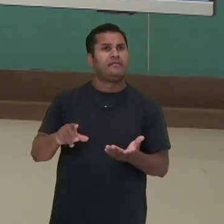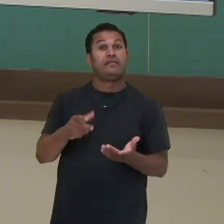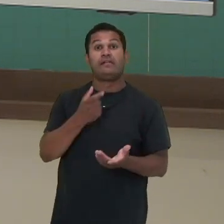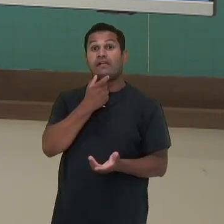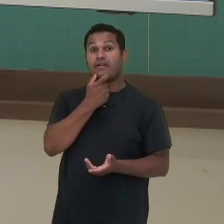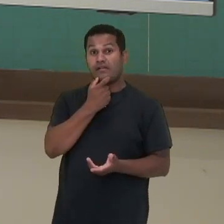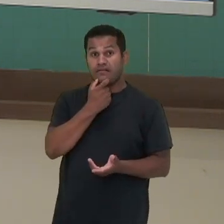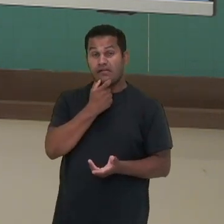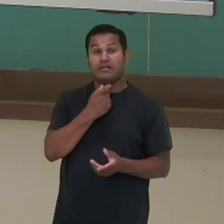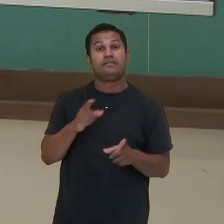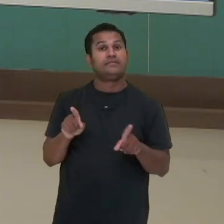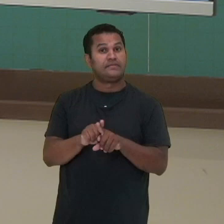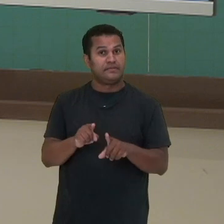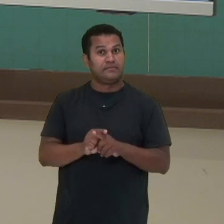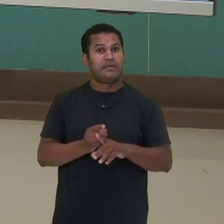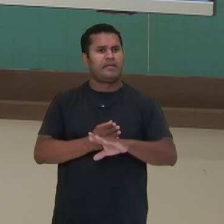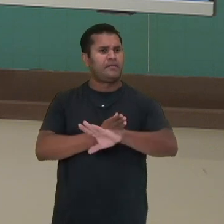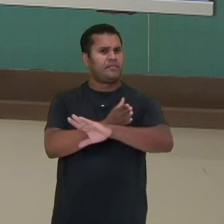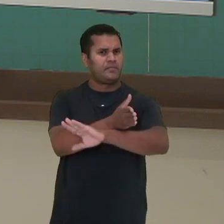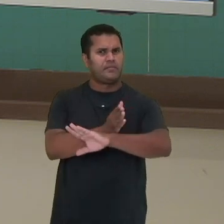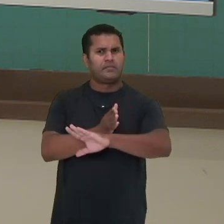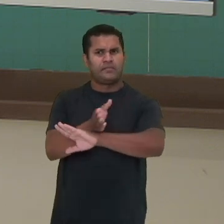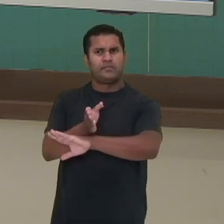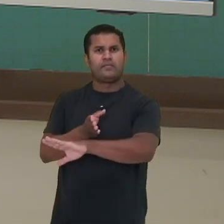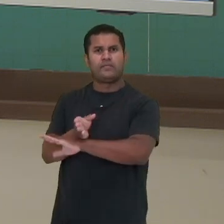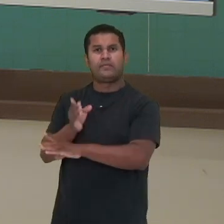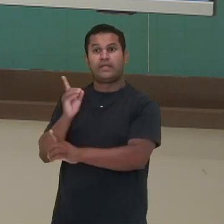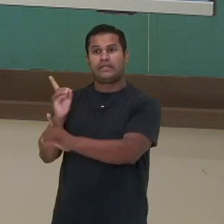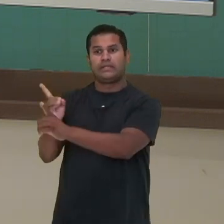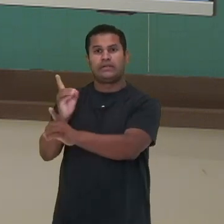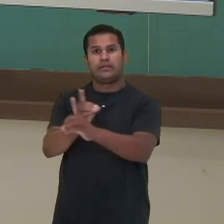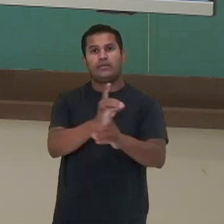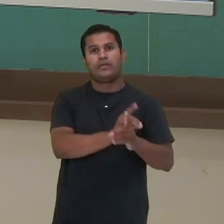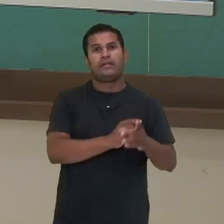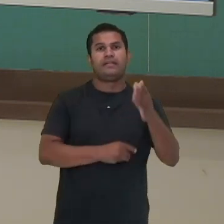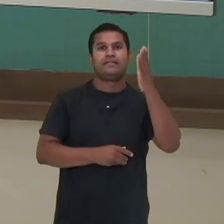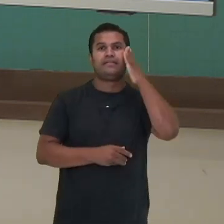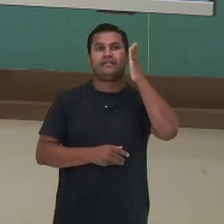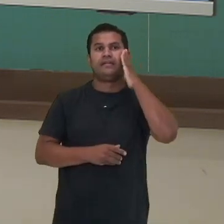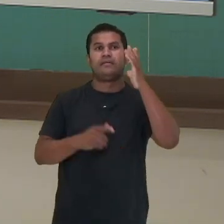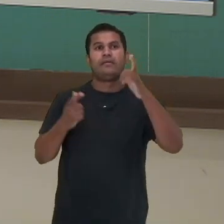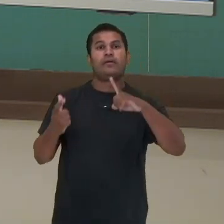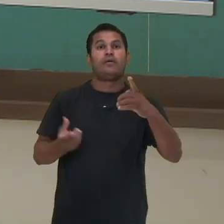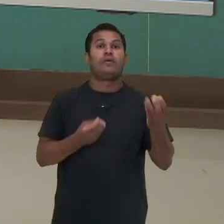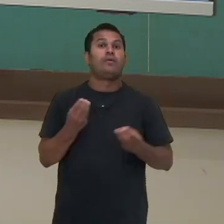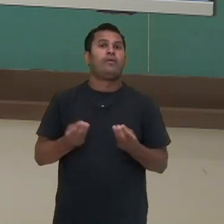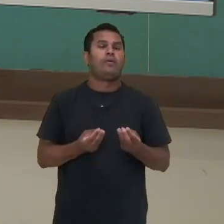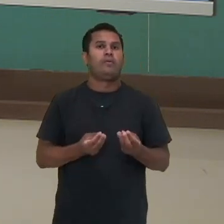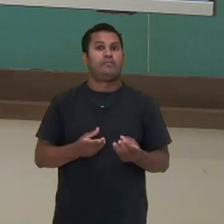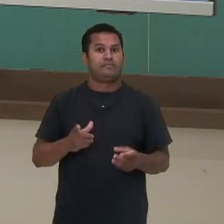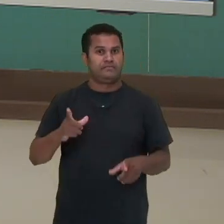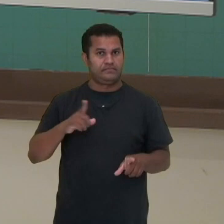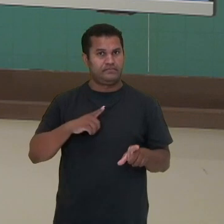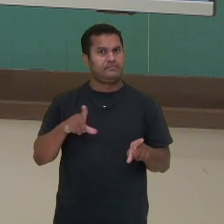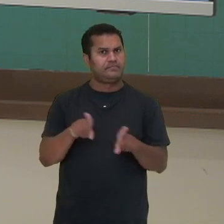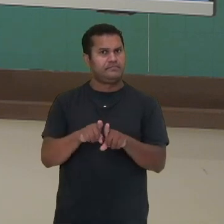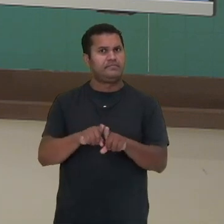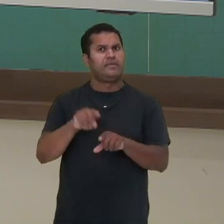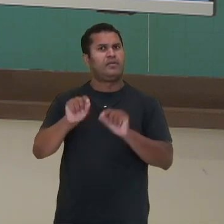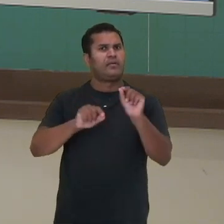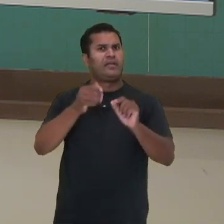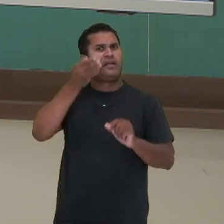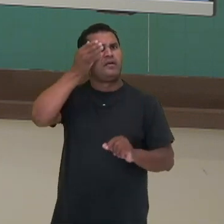ao Oriente por diversos caminhos. A pirataria também foi praticada foi largamente